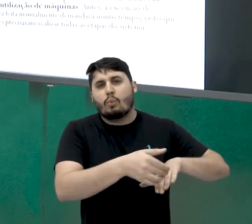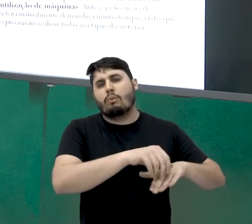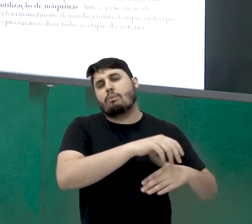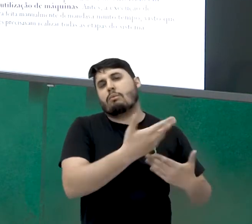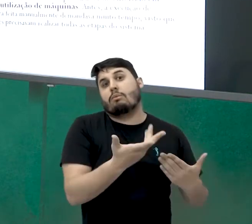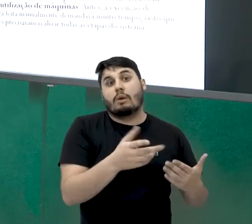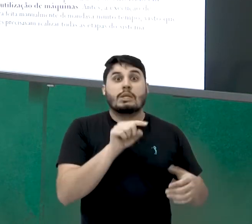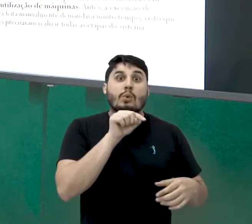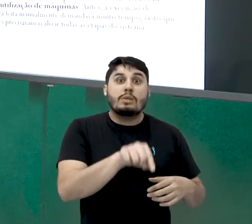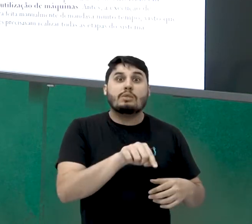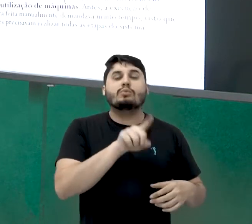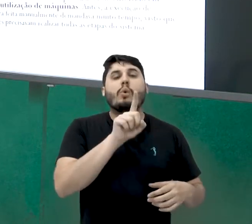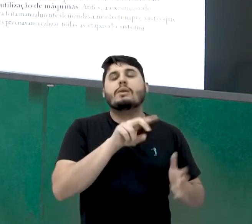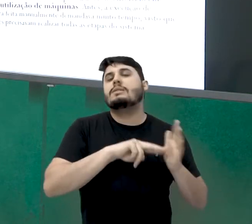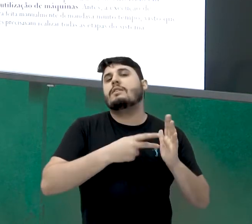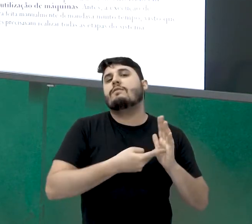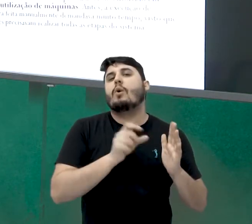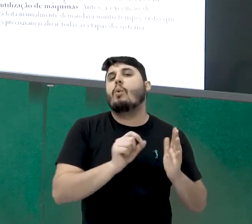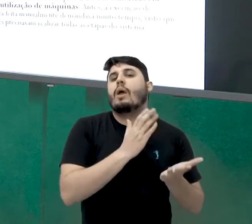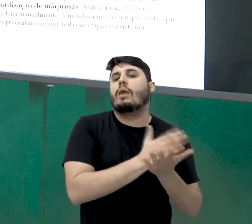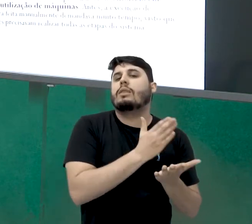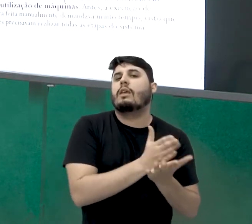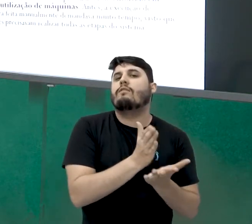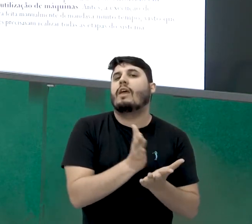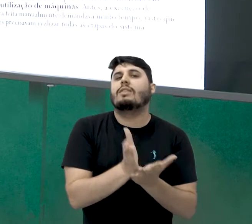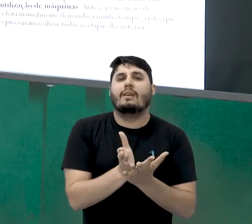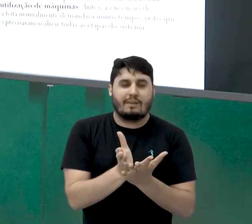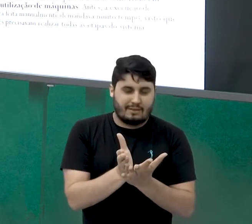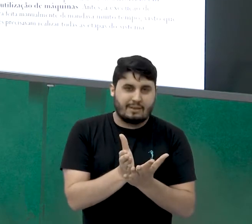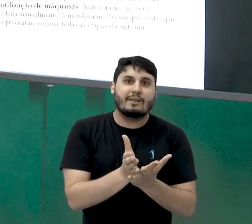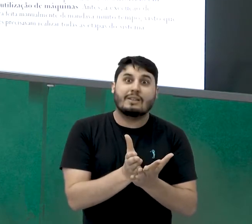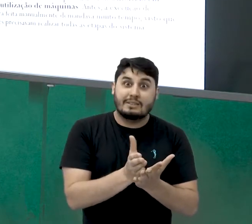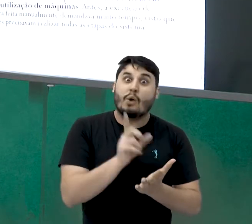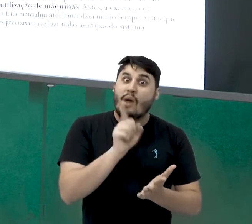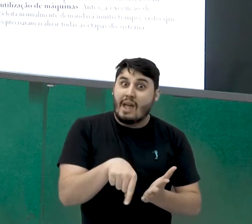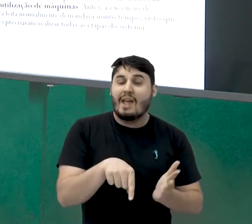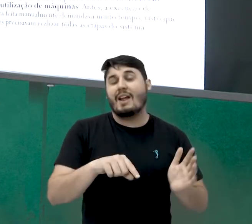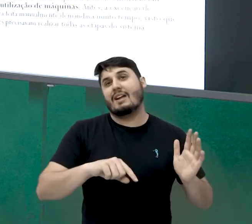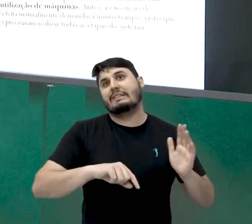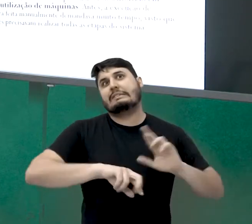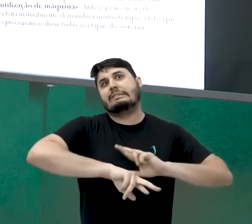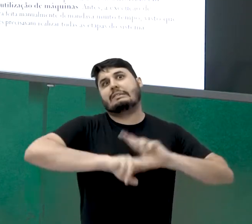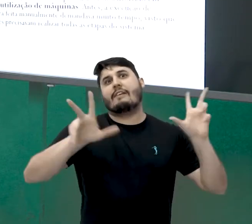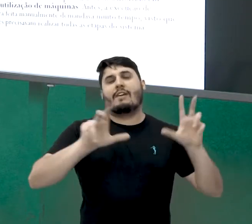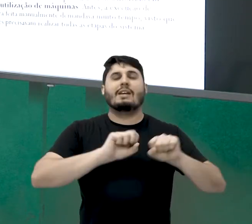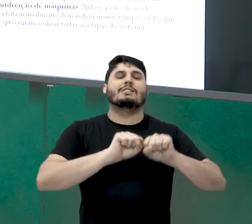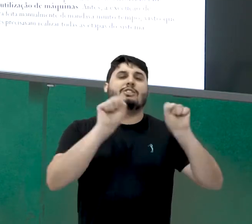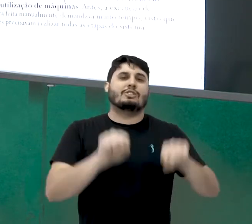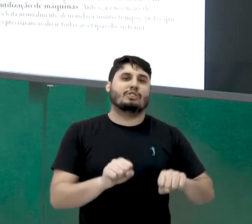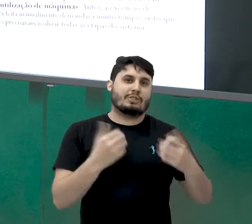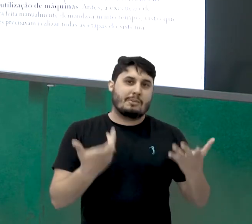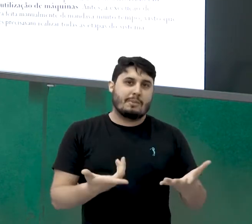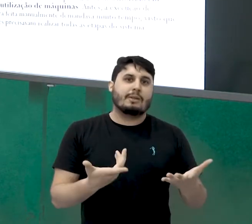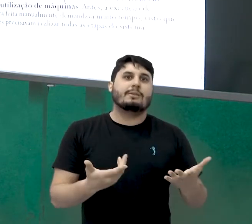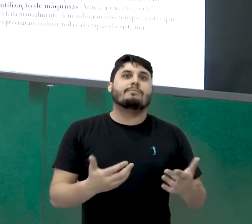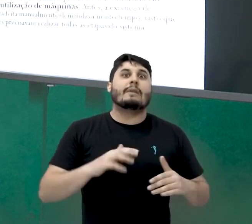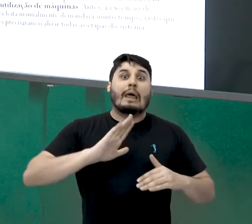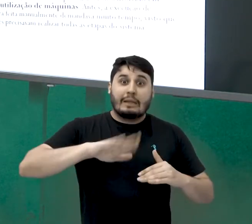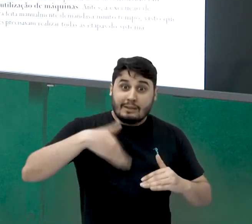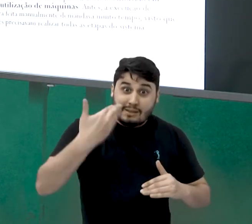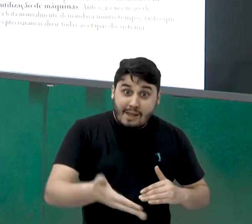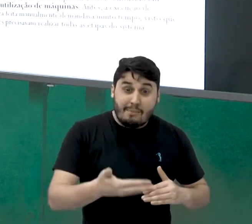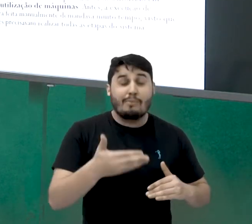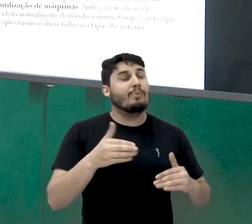um toque de revolução no sistema produtivo, que foi totalmente avançado com a introdução